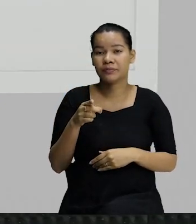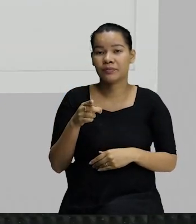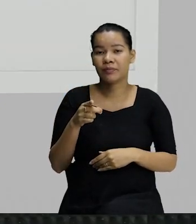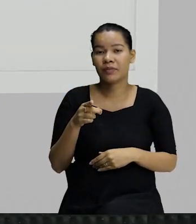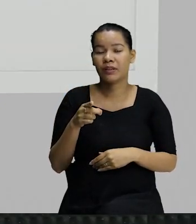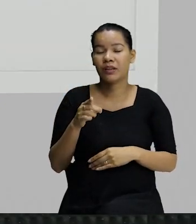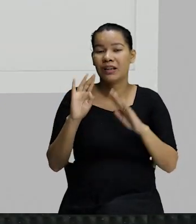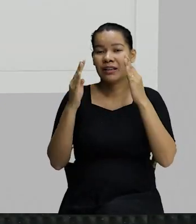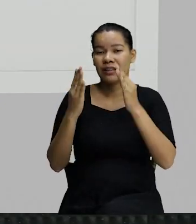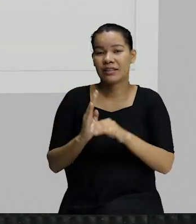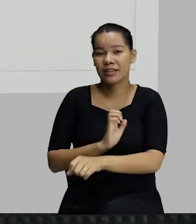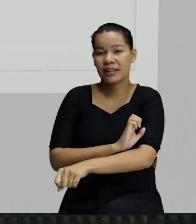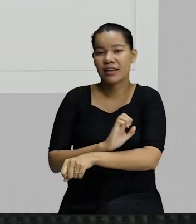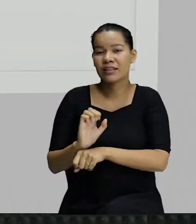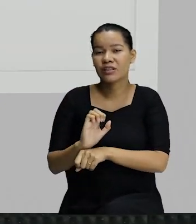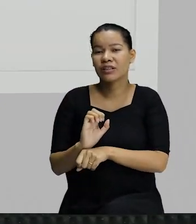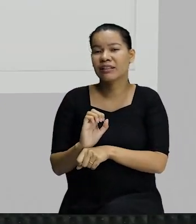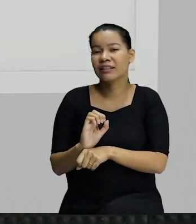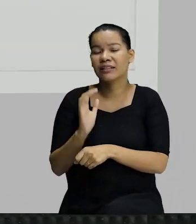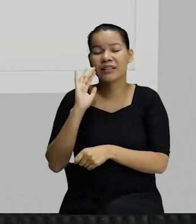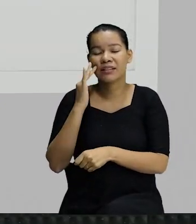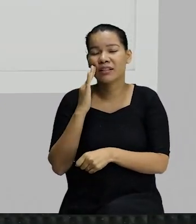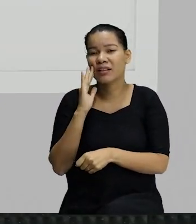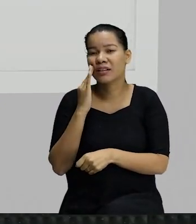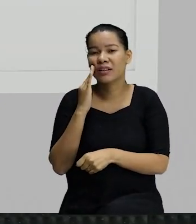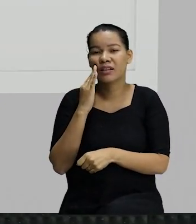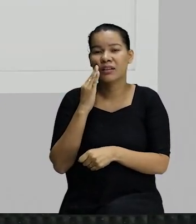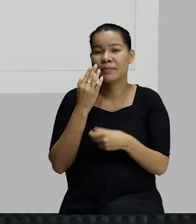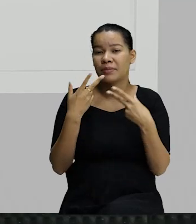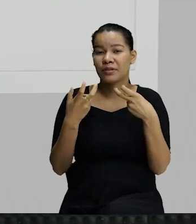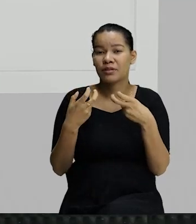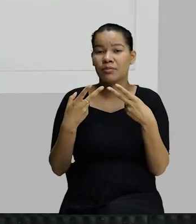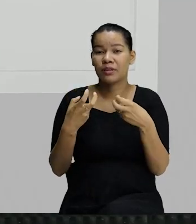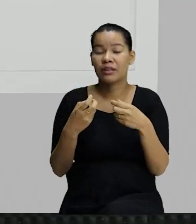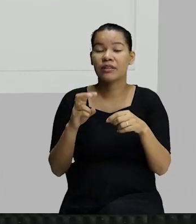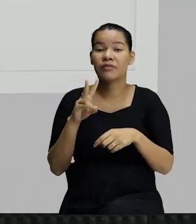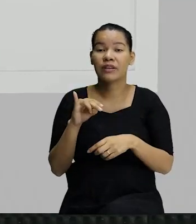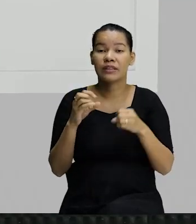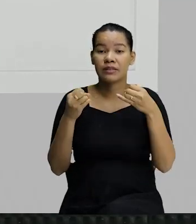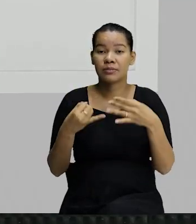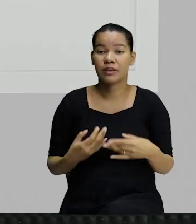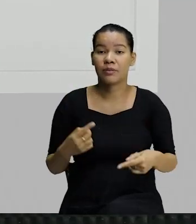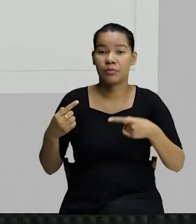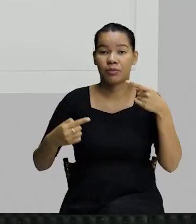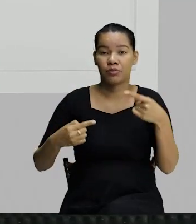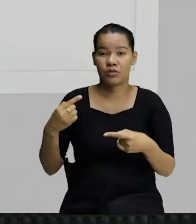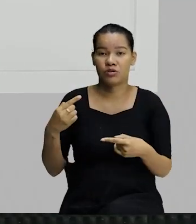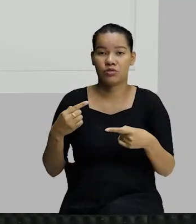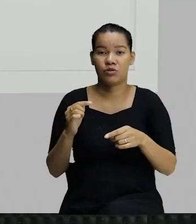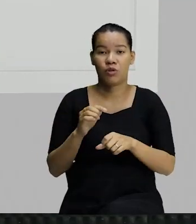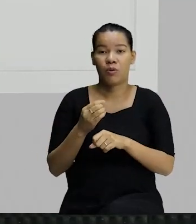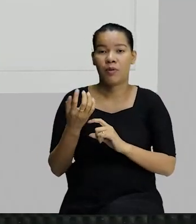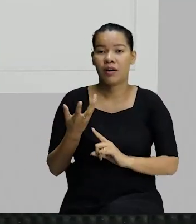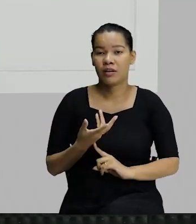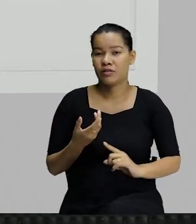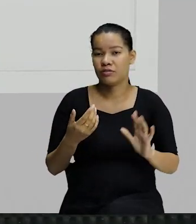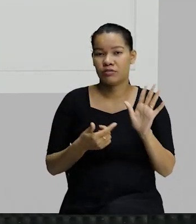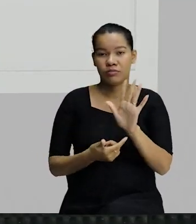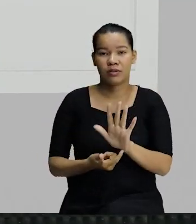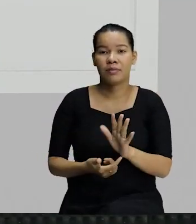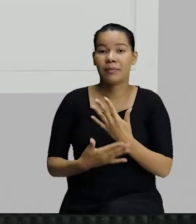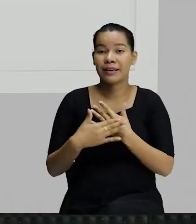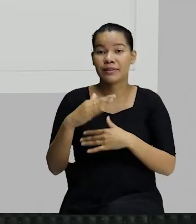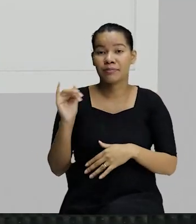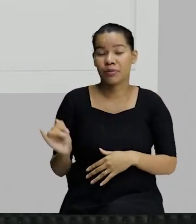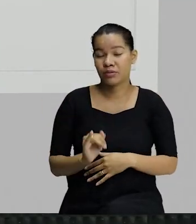ética Nicômaco e perceber até que ele vai dizer a política como arte mestra, tá? Onde tudo vai convergir para lá, porque eu preciso levar